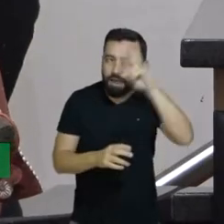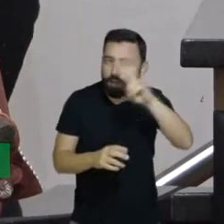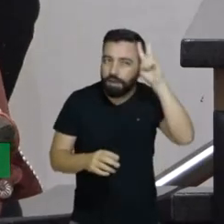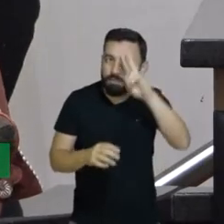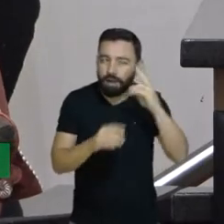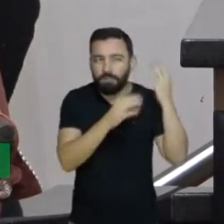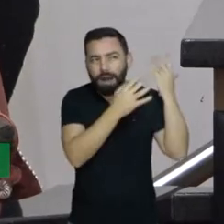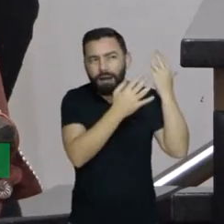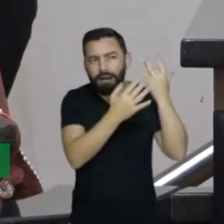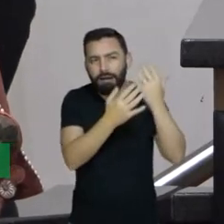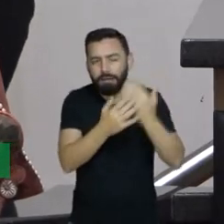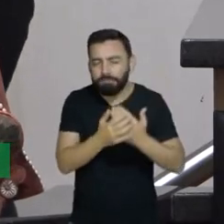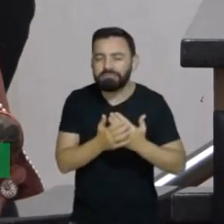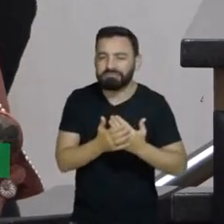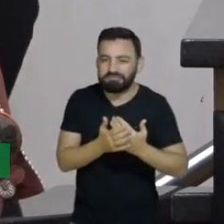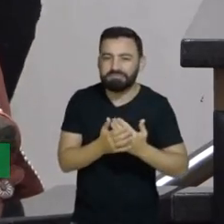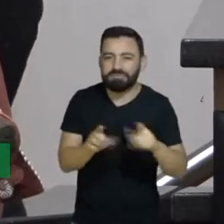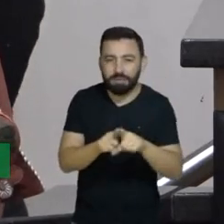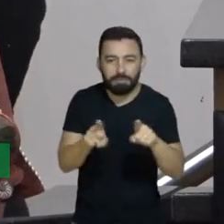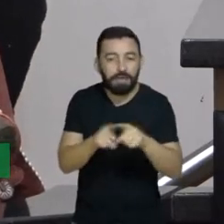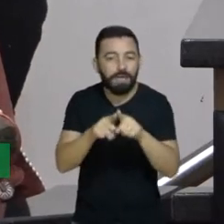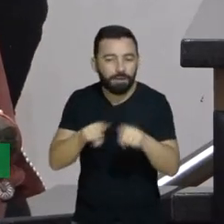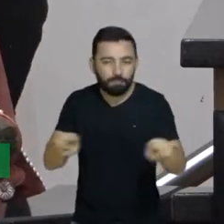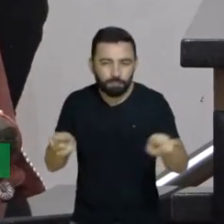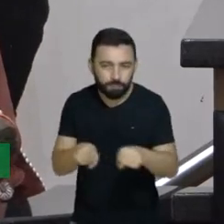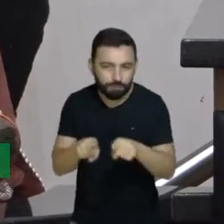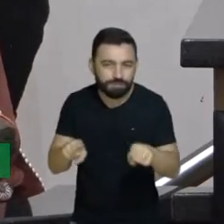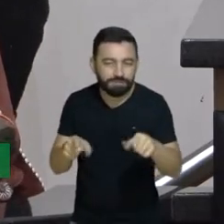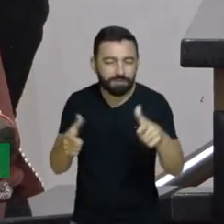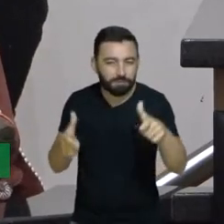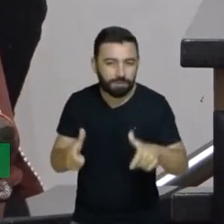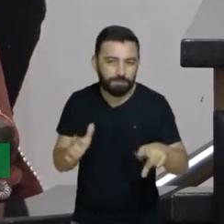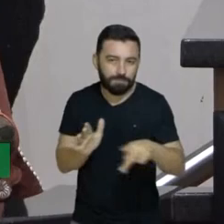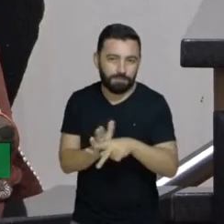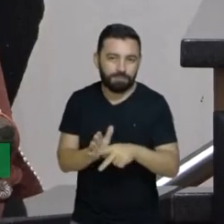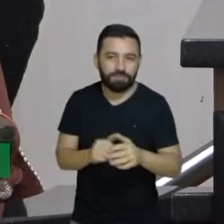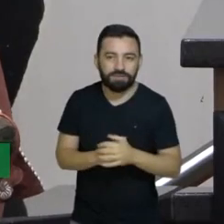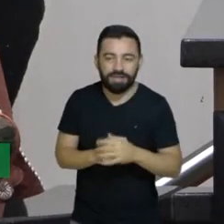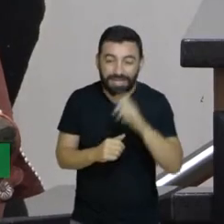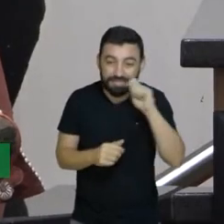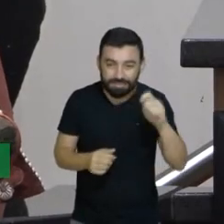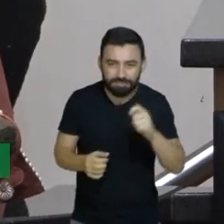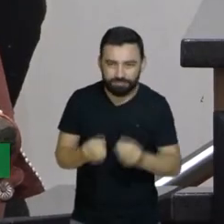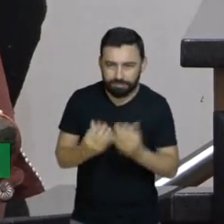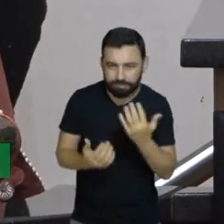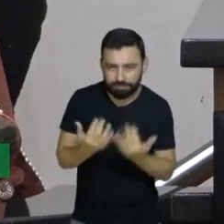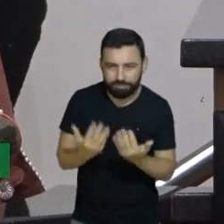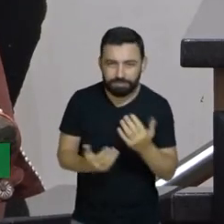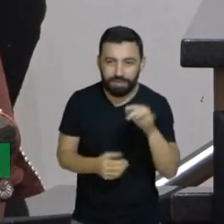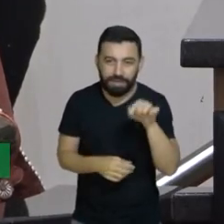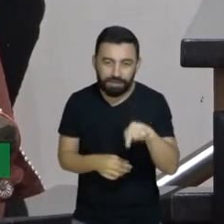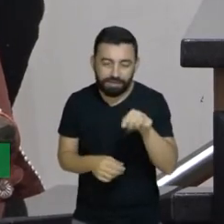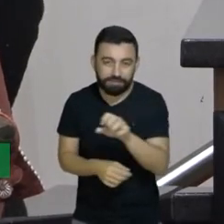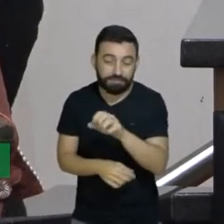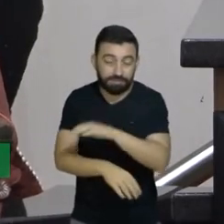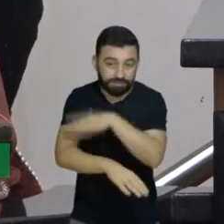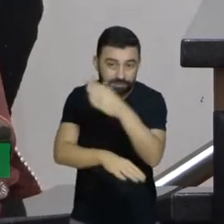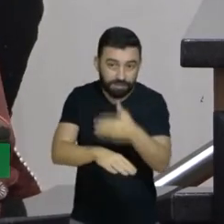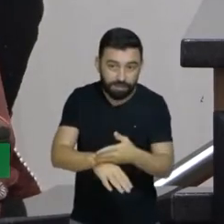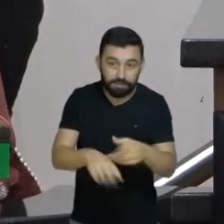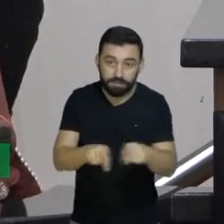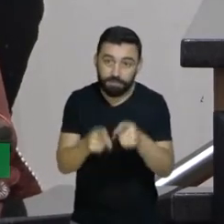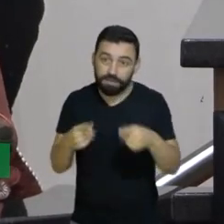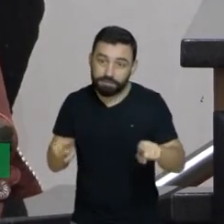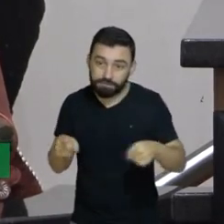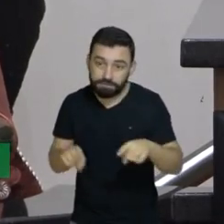e, principalmente, à nossa música nativista. A sapecada da Serra Catarinense e a sapecada da canção